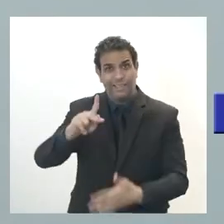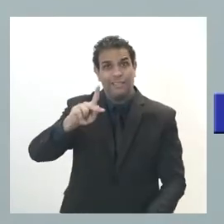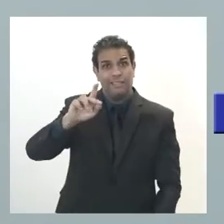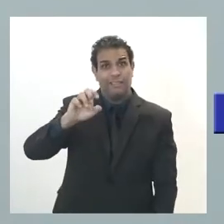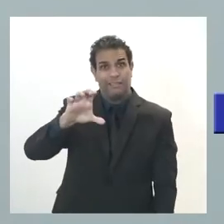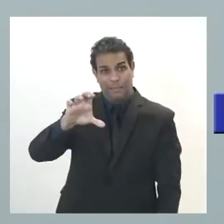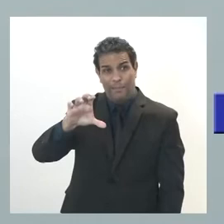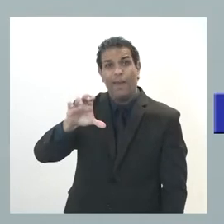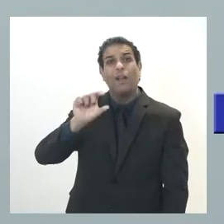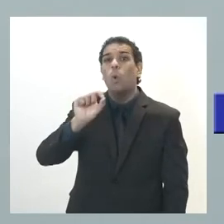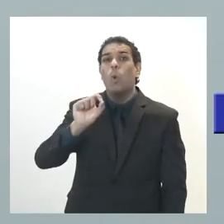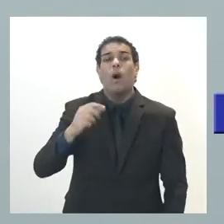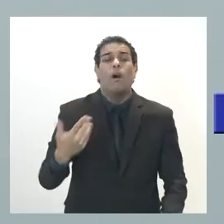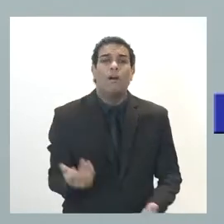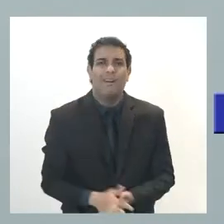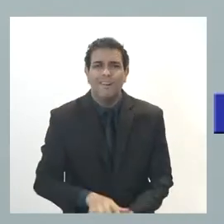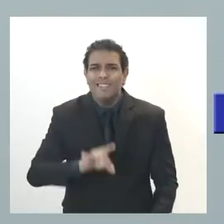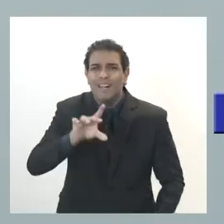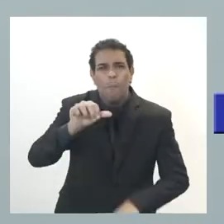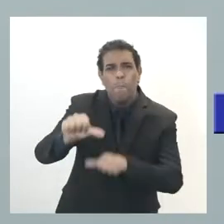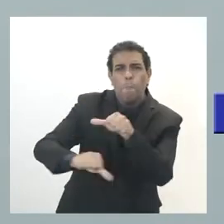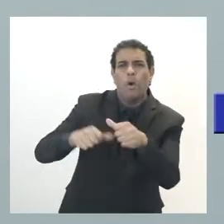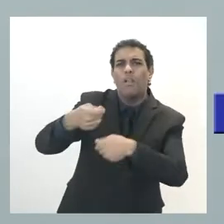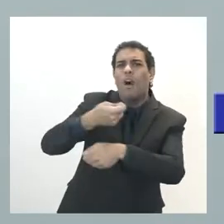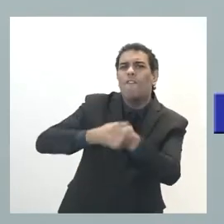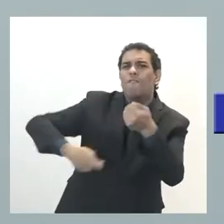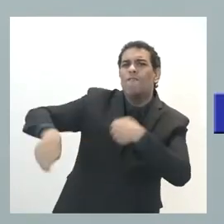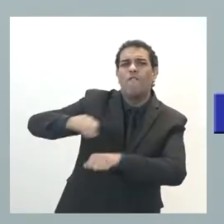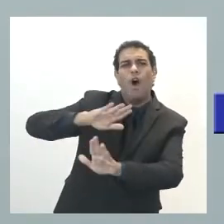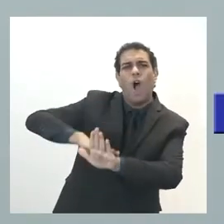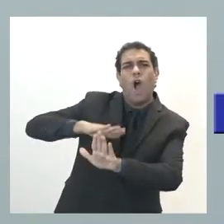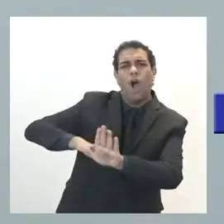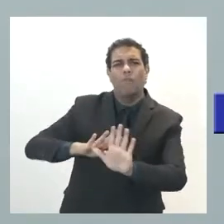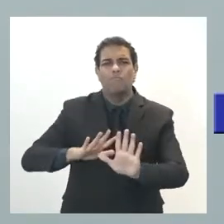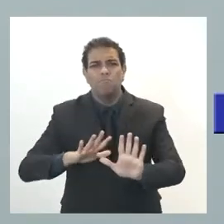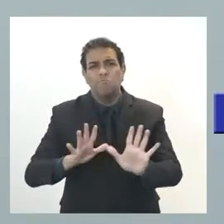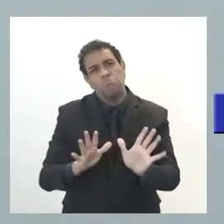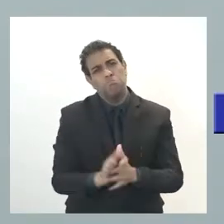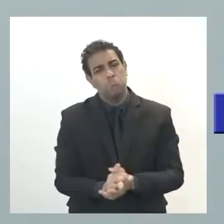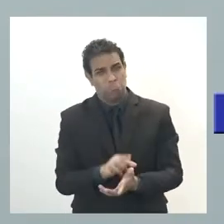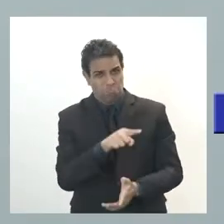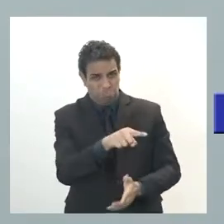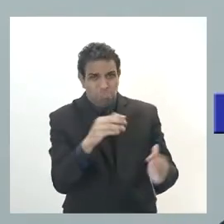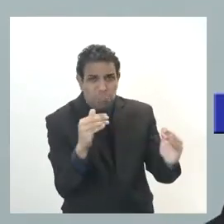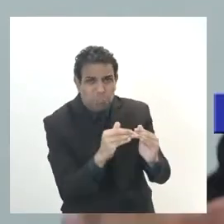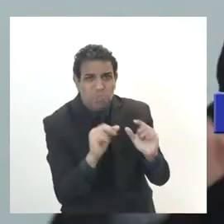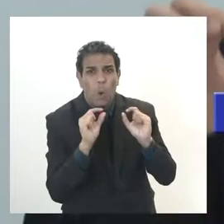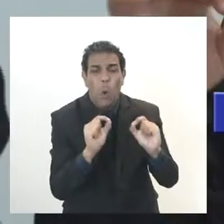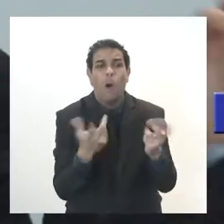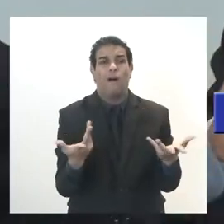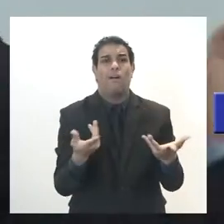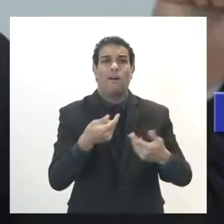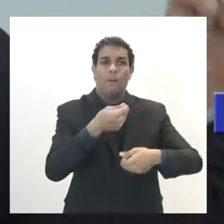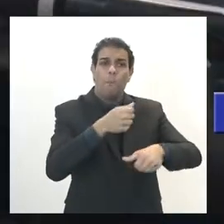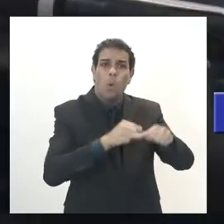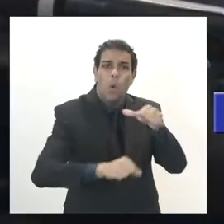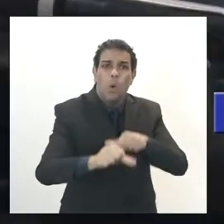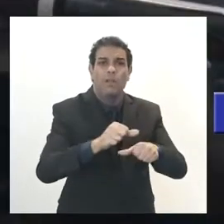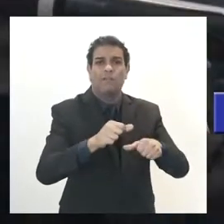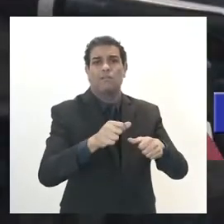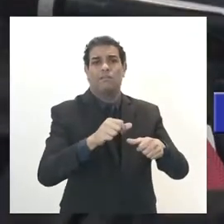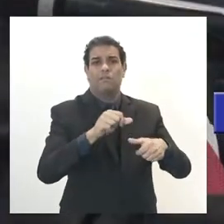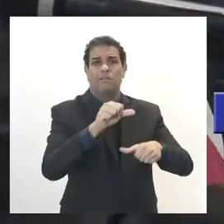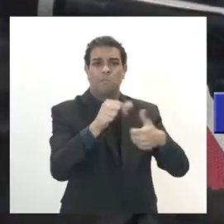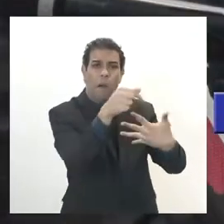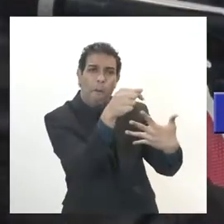esta PEC não é uma mera reforma administrativa que reforma administrativa flavinia Gerais é você redesenhar